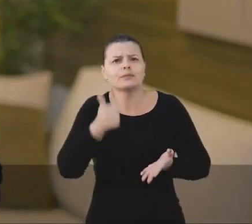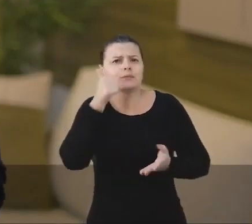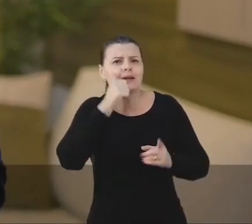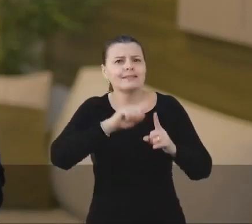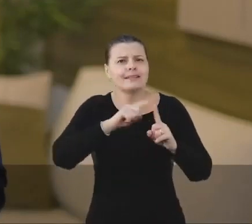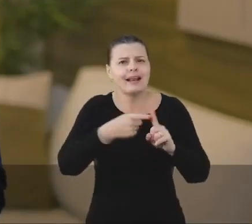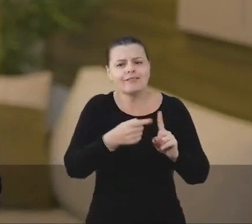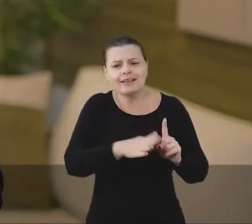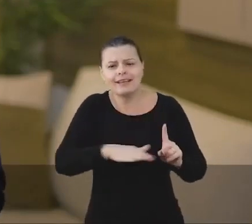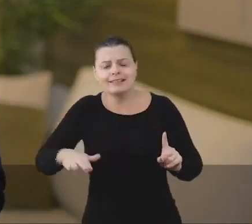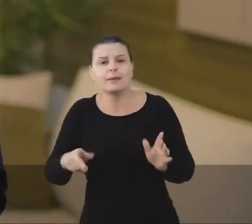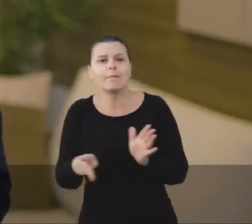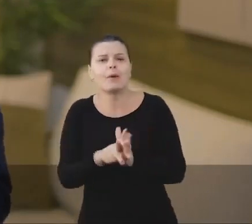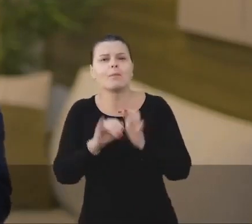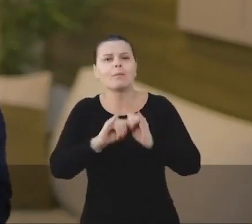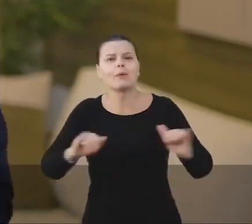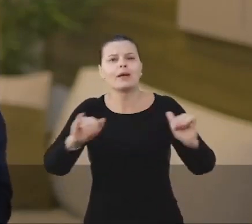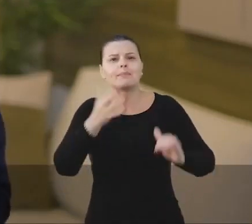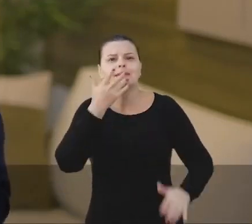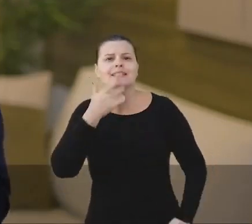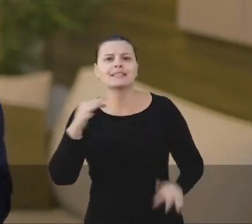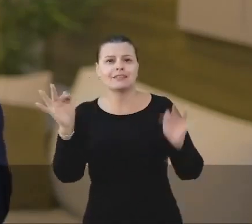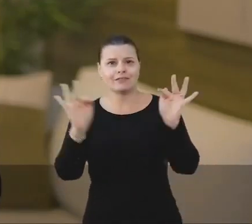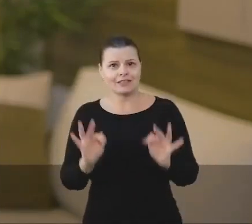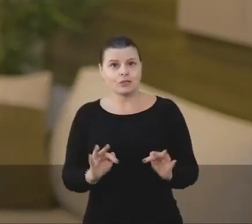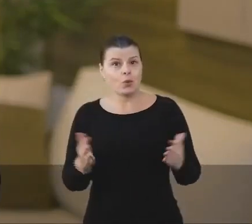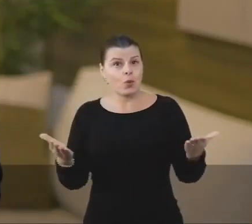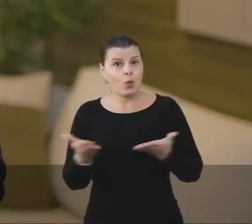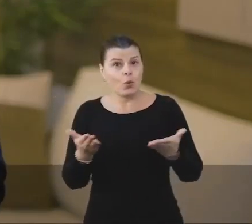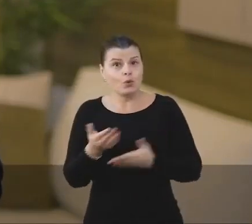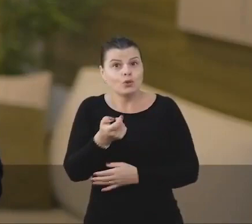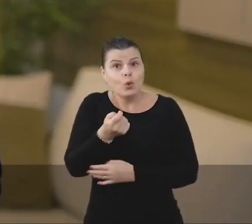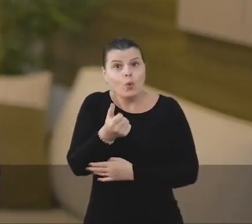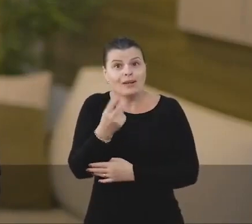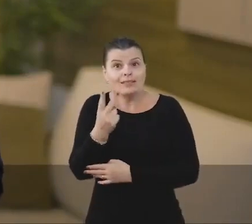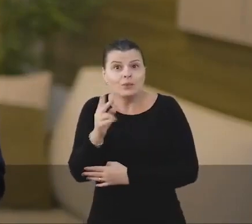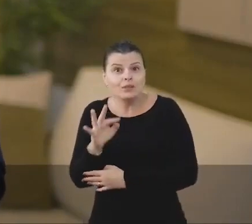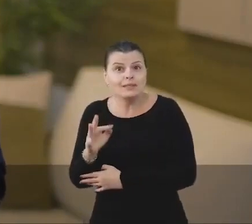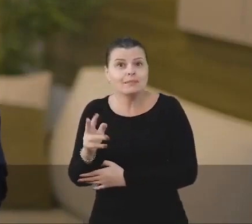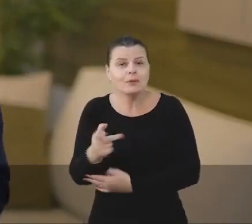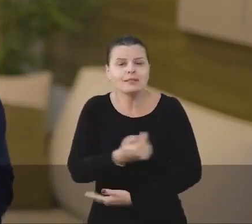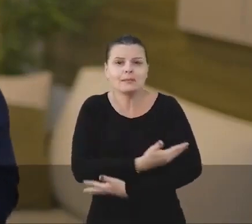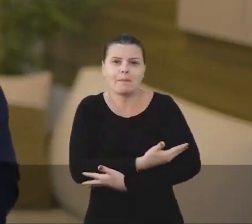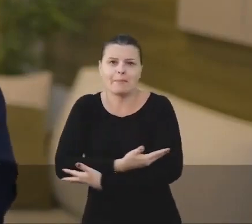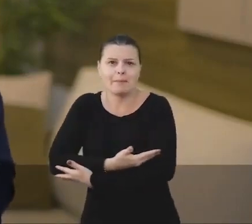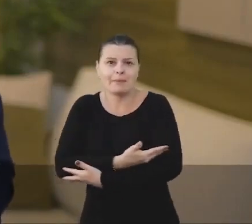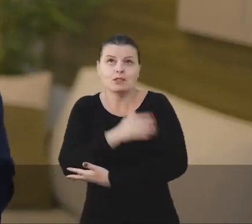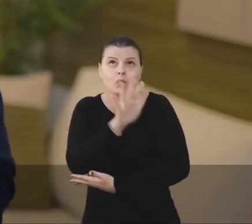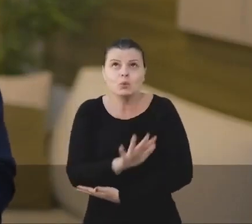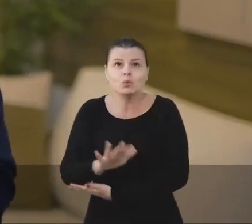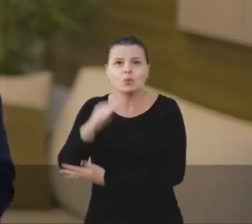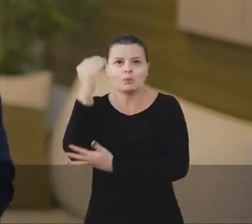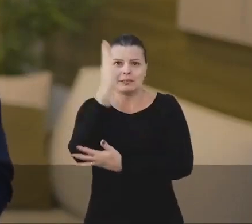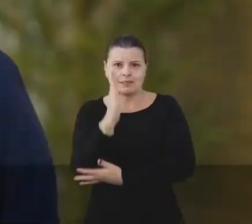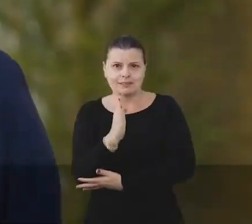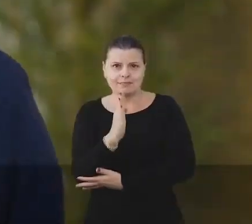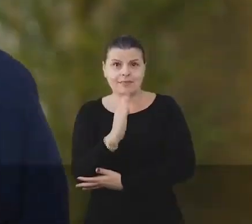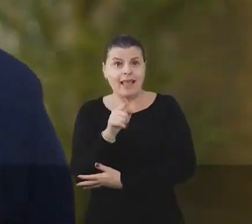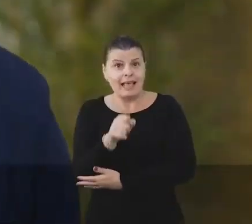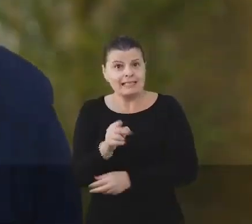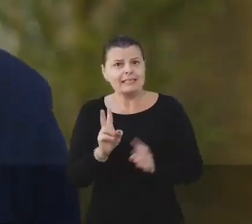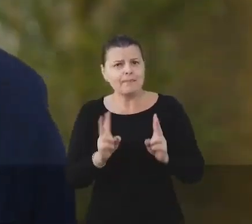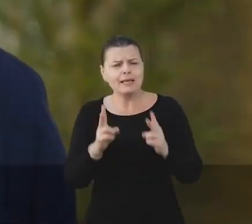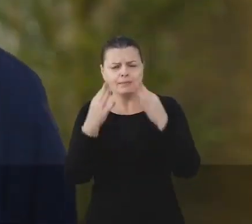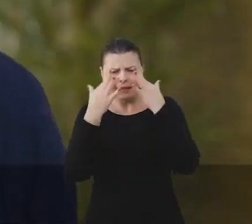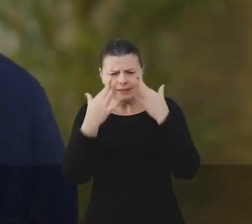crianças atendidas pelo programa Criança Feliz. Hoje, são quase 2 milhões de bebês em todo o Brasil. Vamos